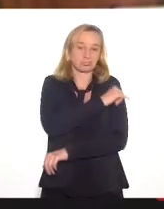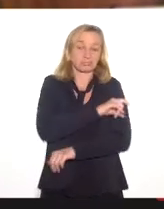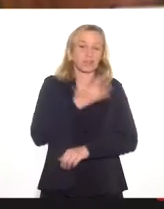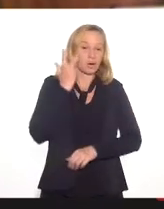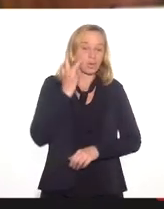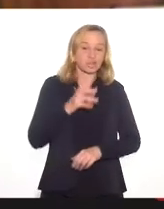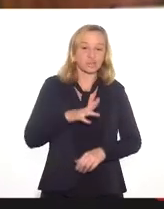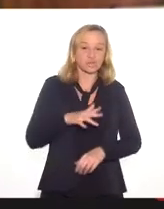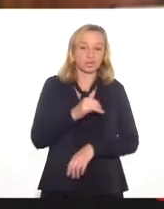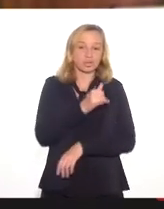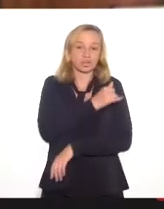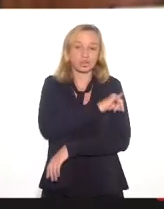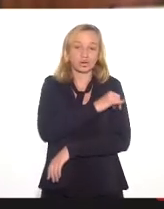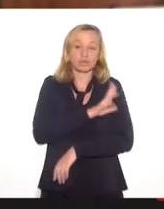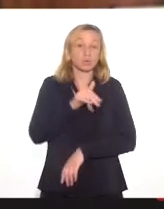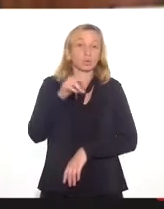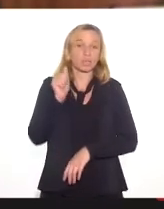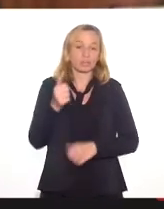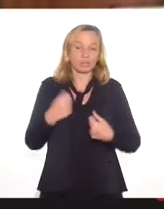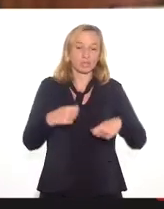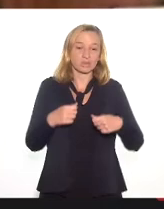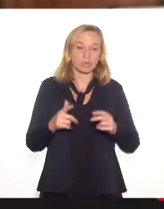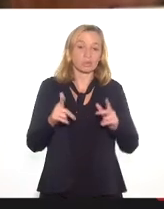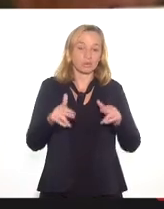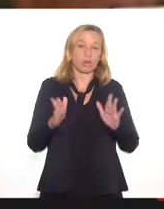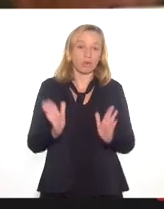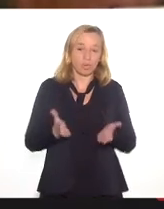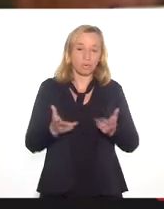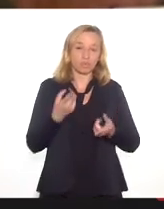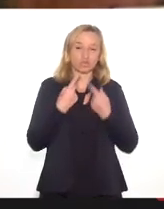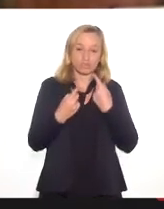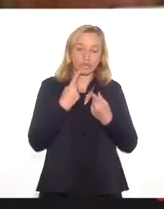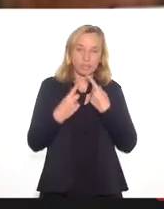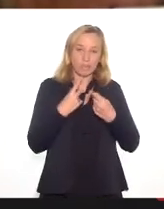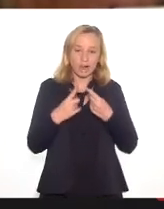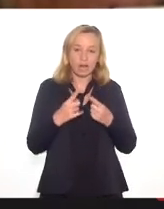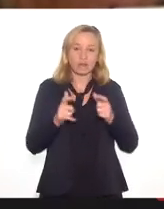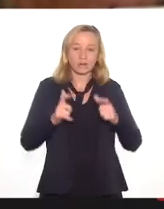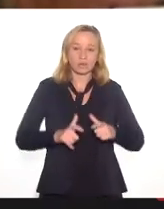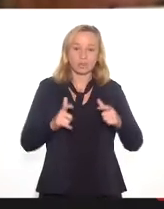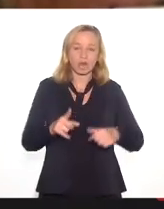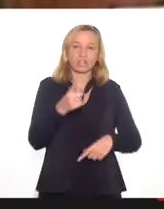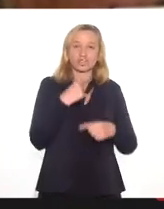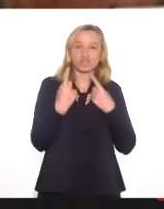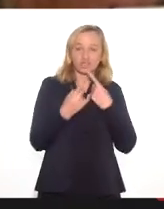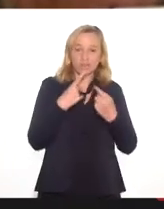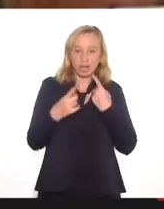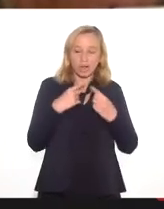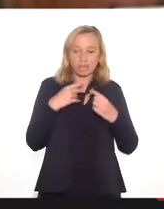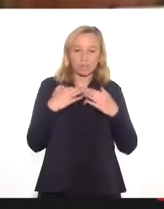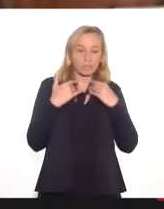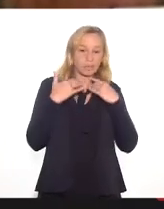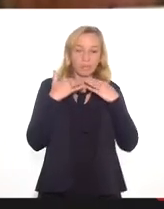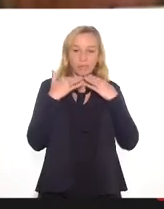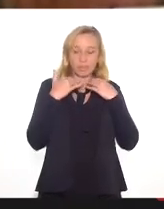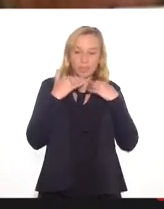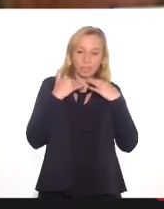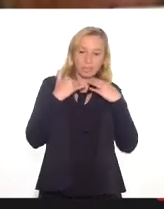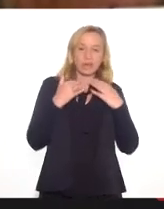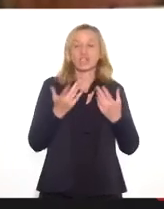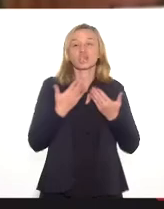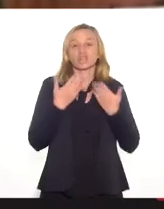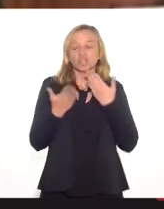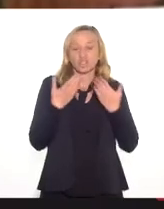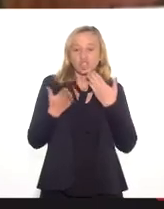Rio nunca precisou tanto de um debate, de um espaço de diálogo entre os diferentes setores